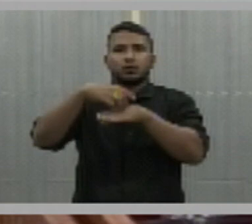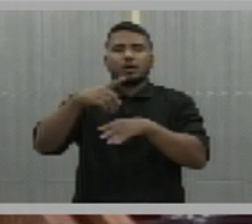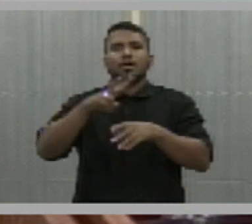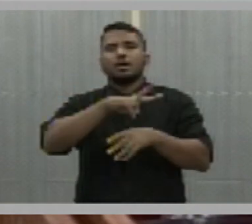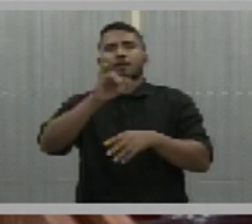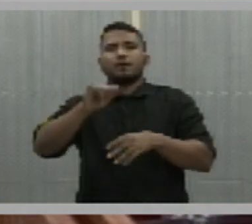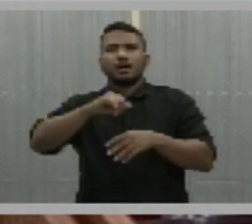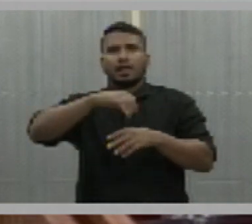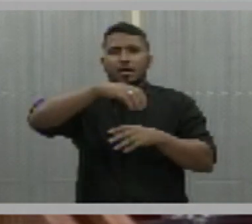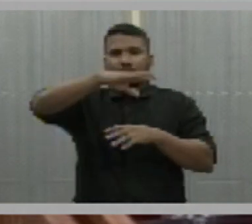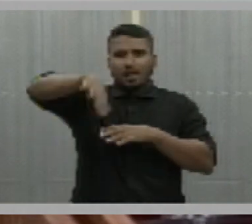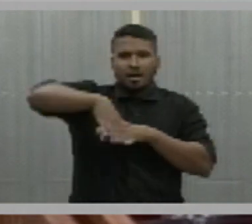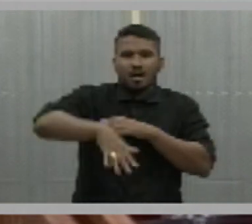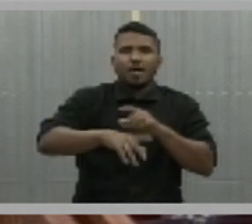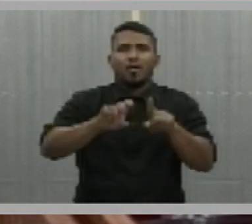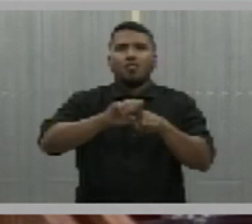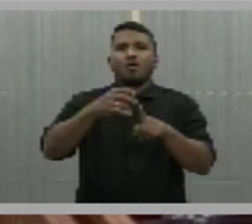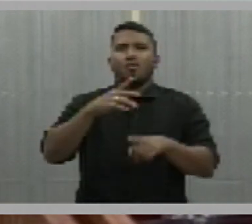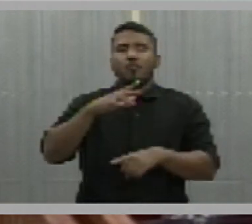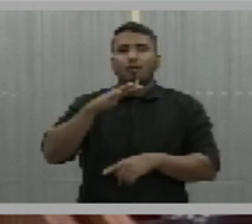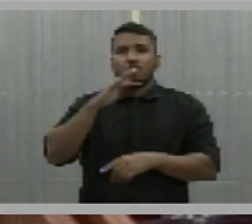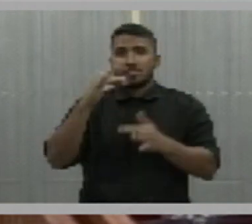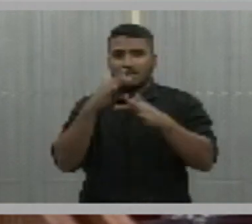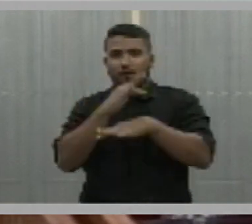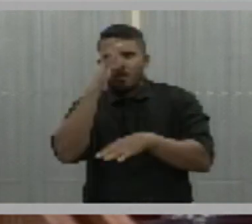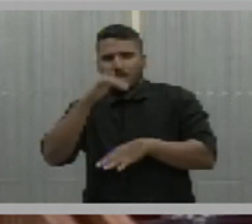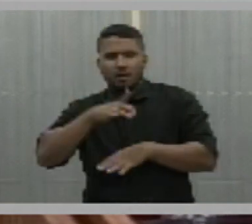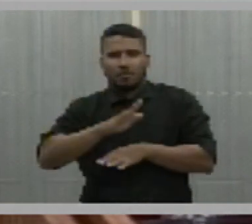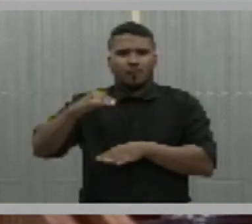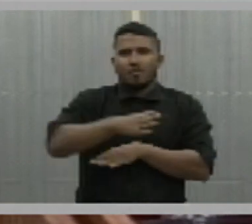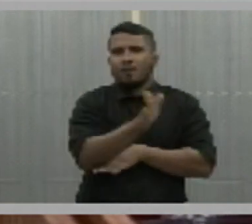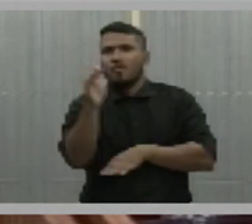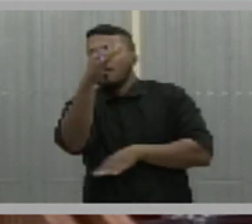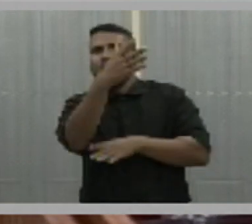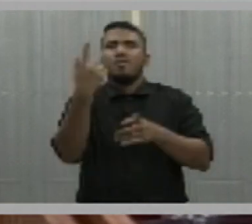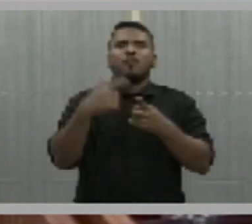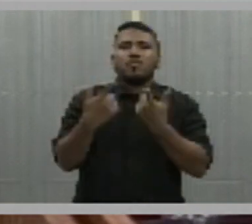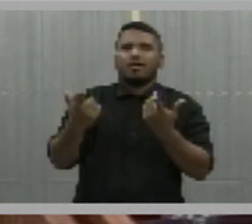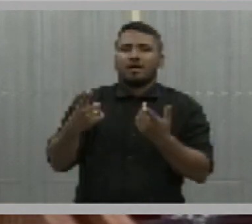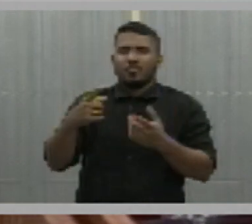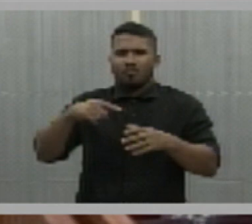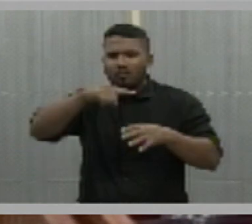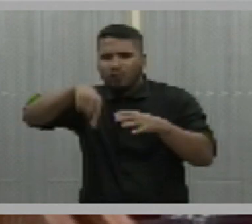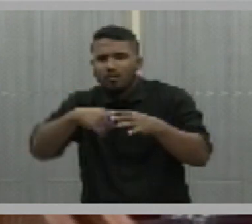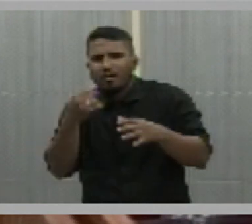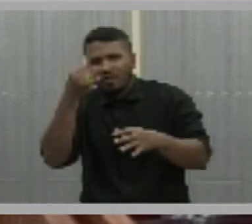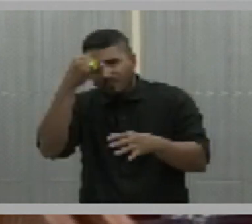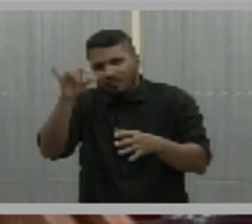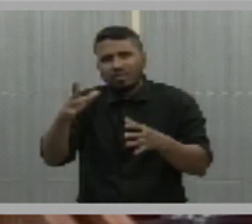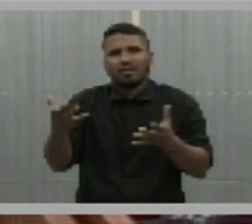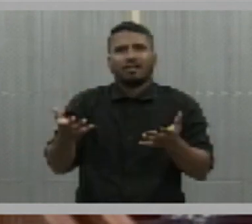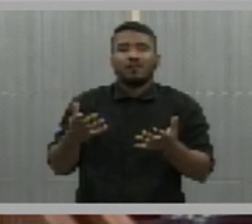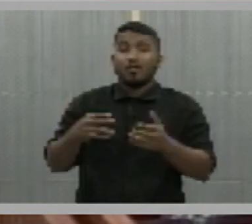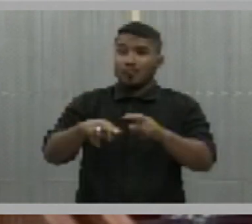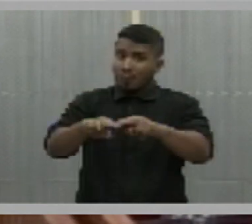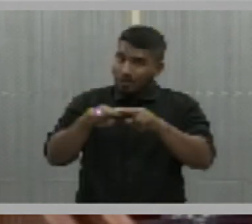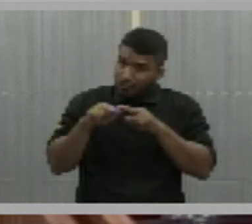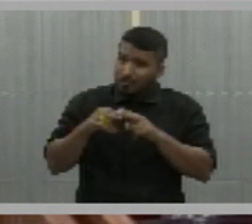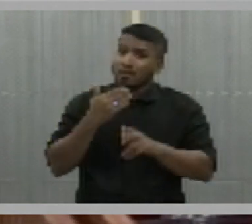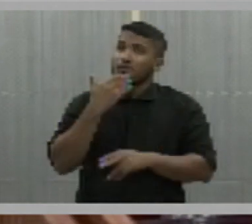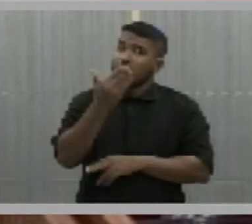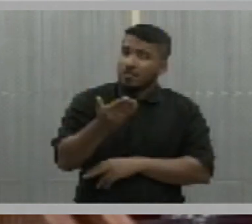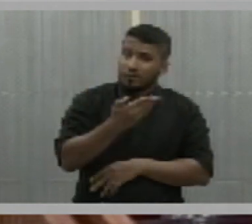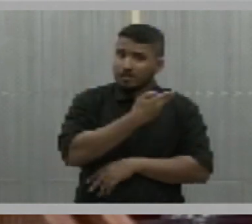Floriano, porque aquele trecho não anda de jeito nenhum devido aos buracos. Então, eu peço